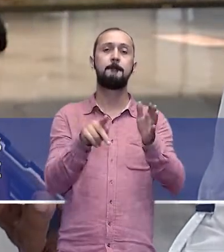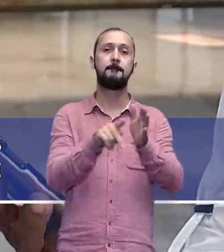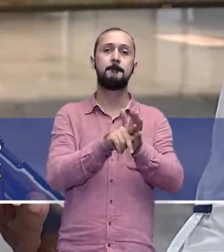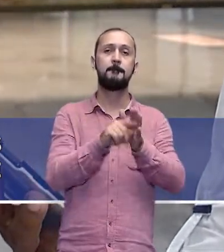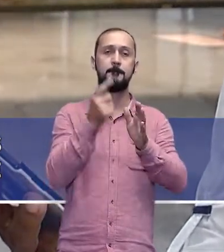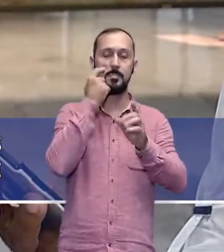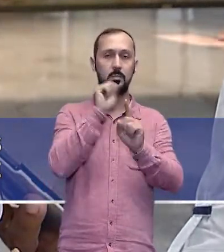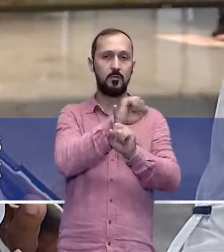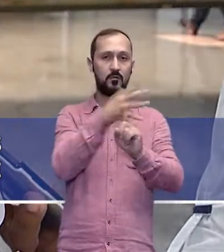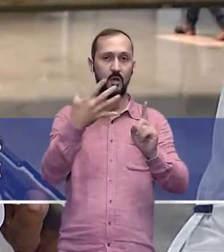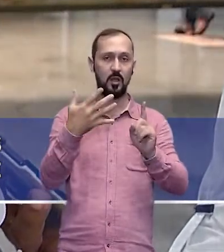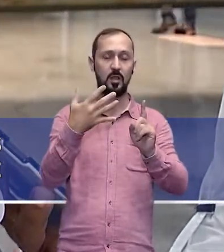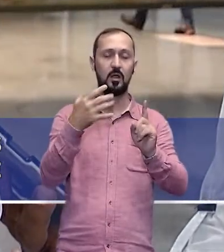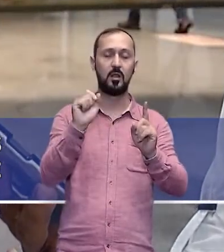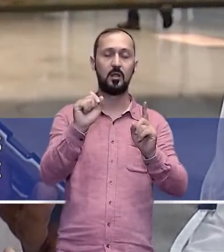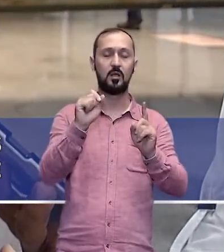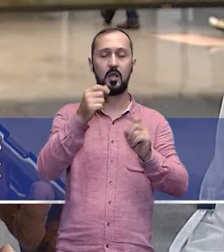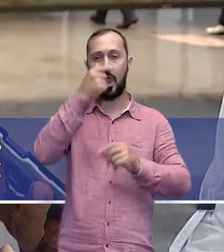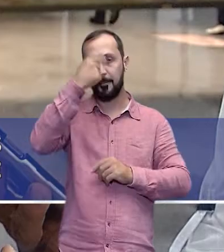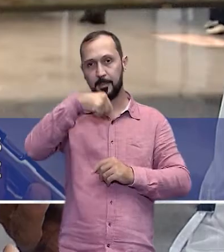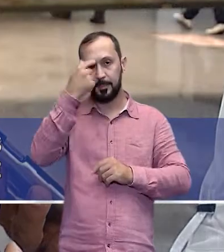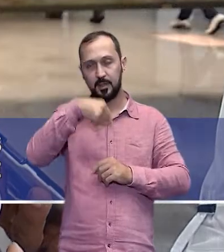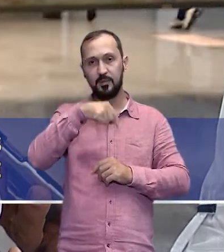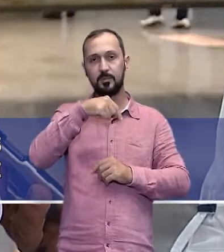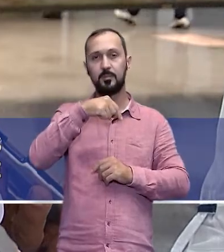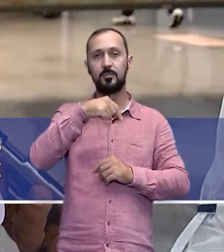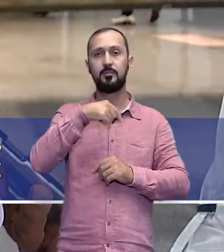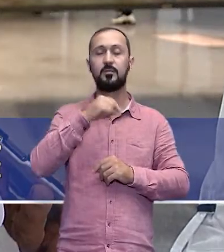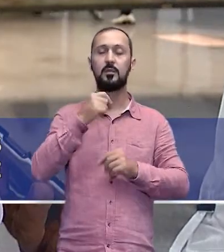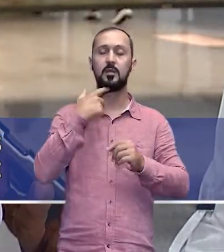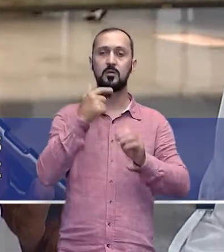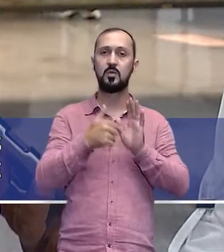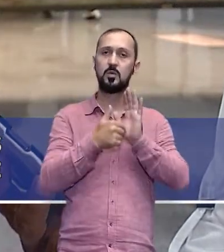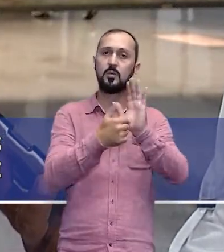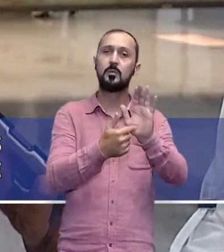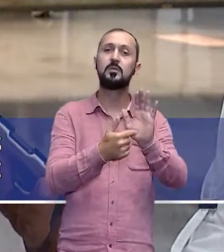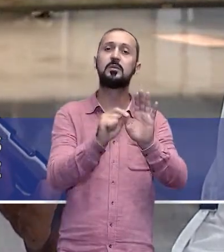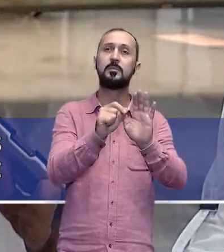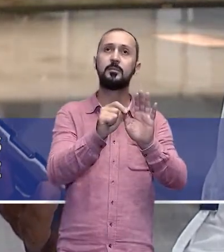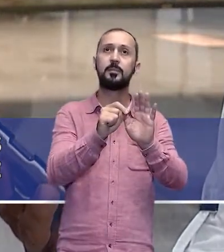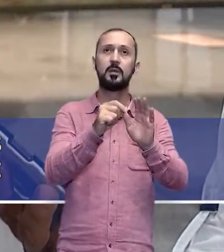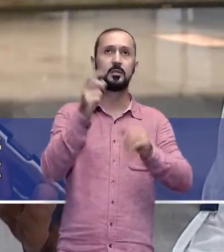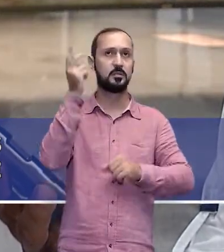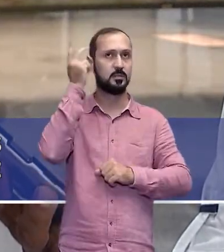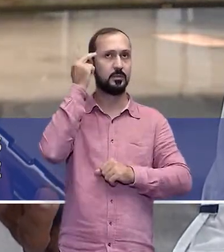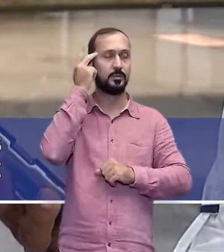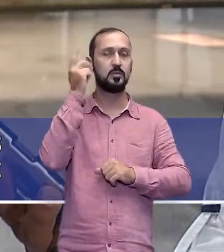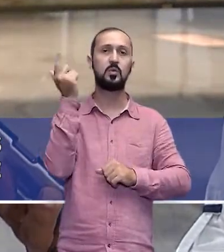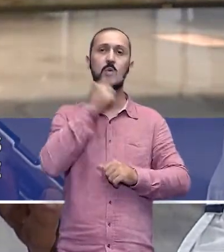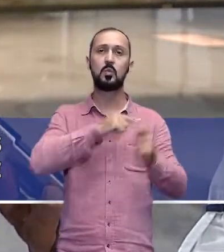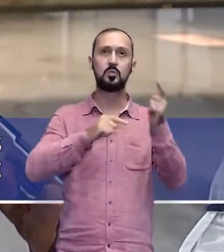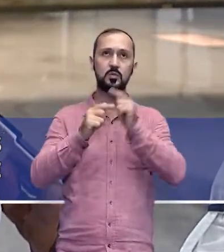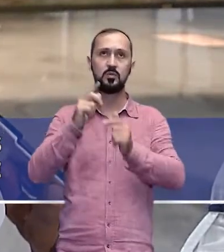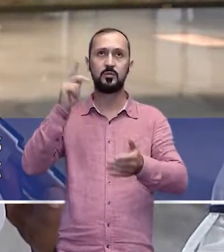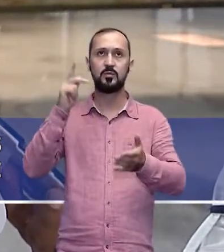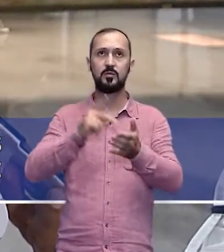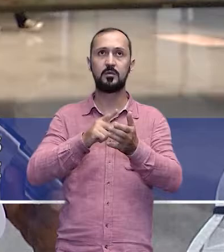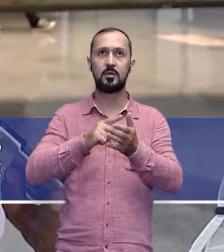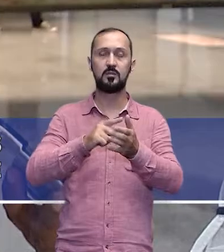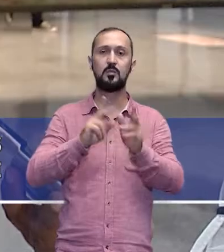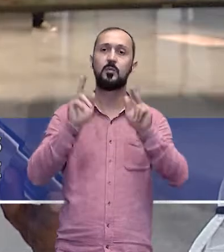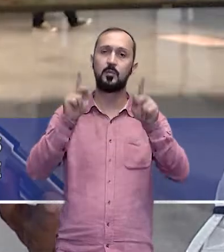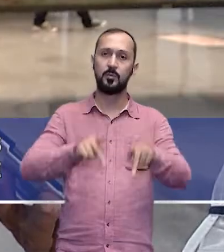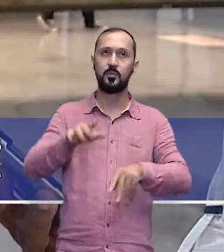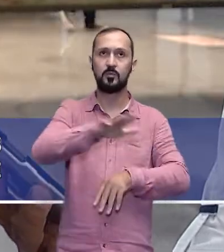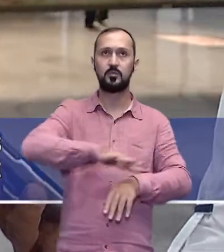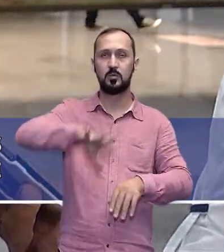viral pelo influenza A e estamos encaminhando esses casos para São Paulo para que a gente possa, de fato,